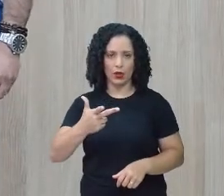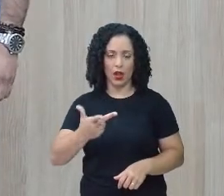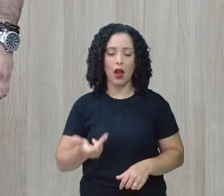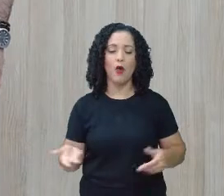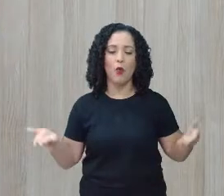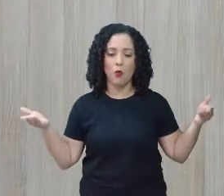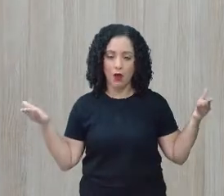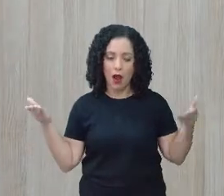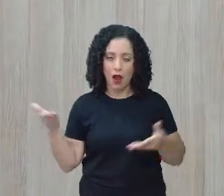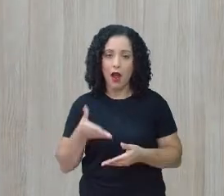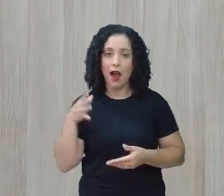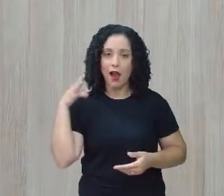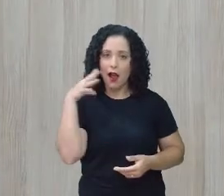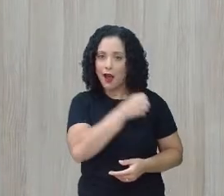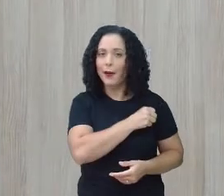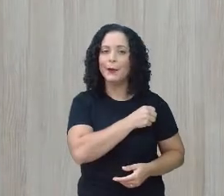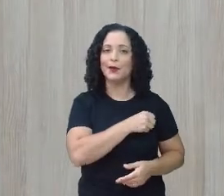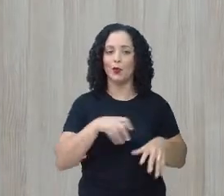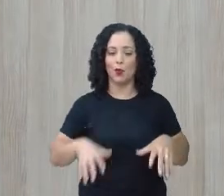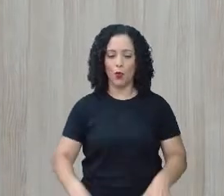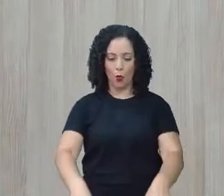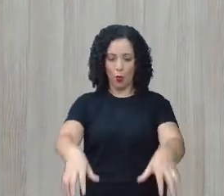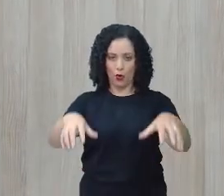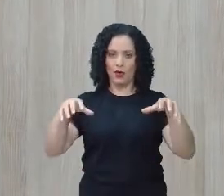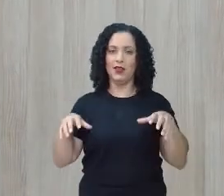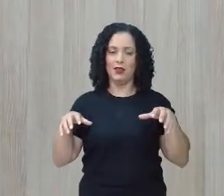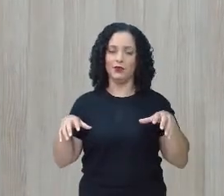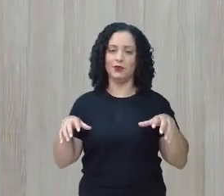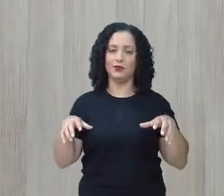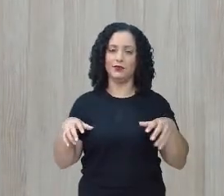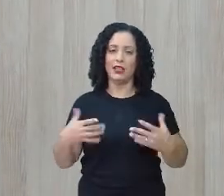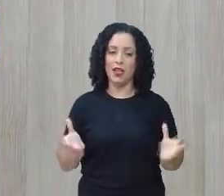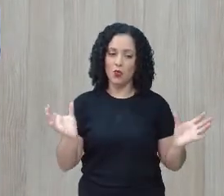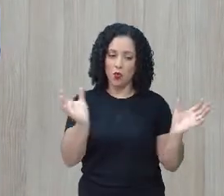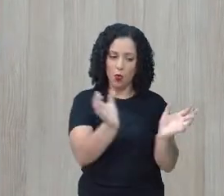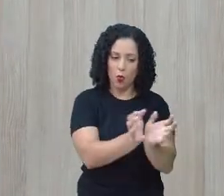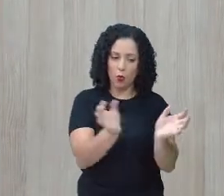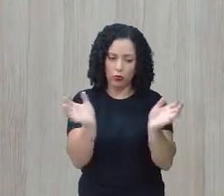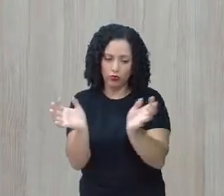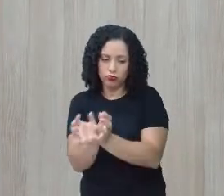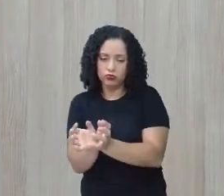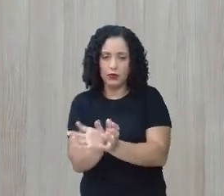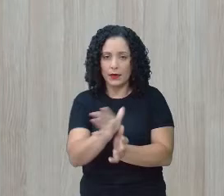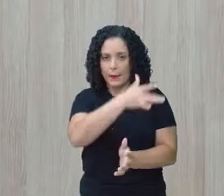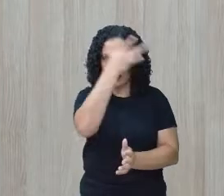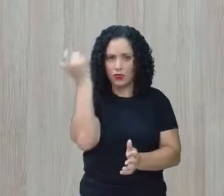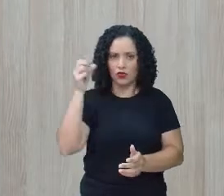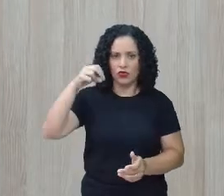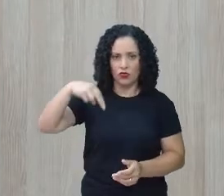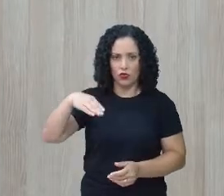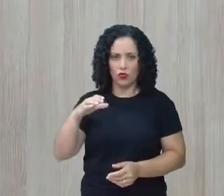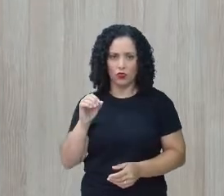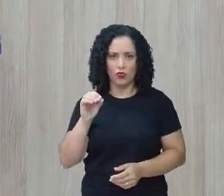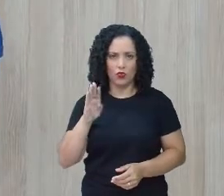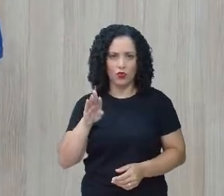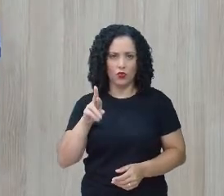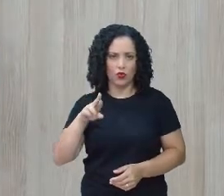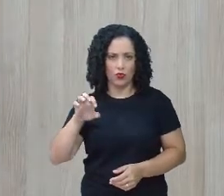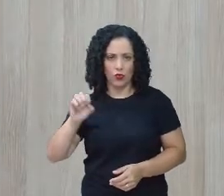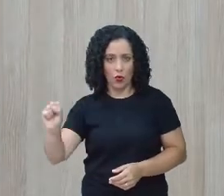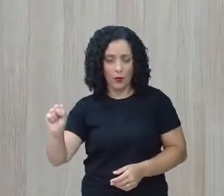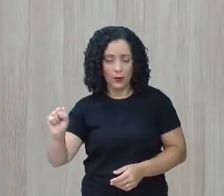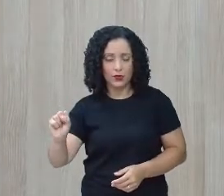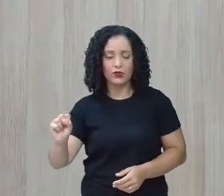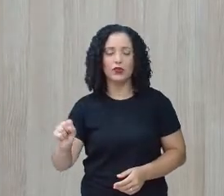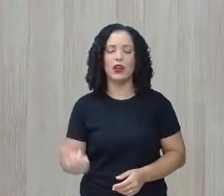a nobreza pudesse e a realeza, né, pudesse se organizar para tentar pôr em